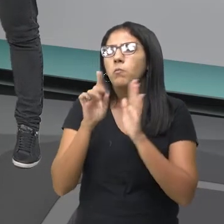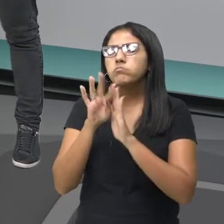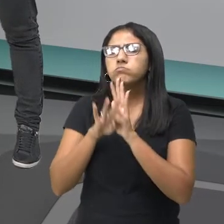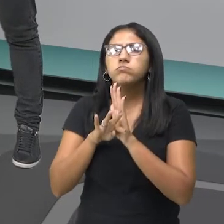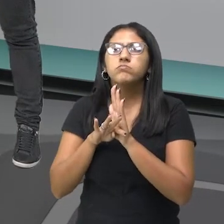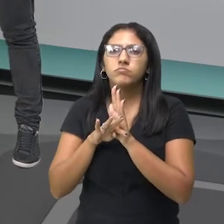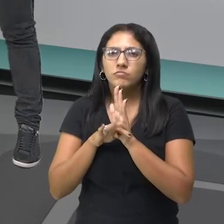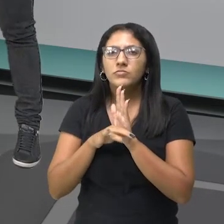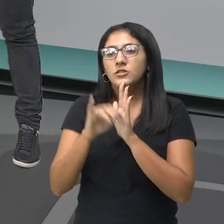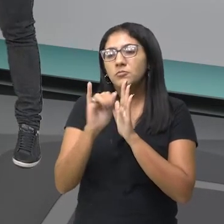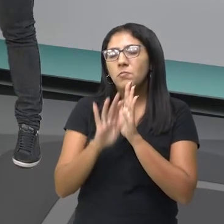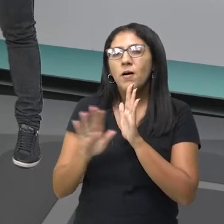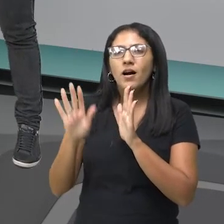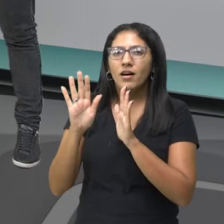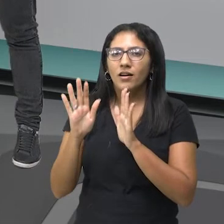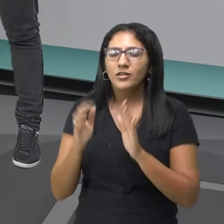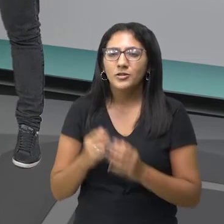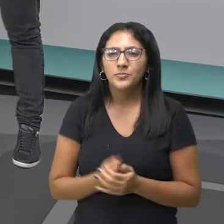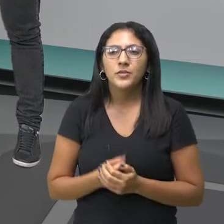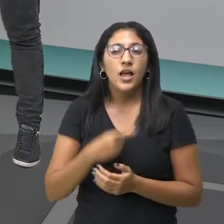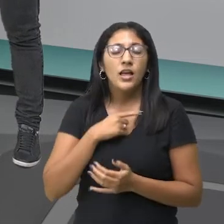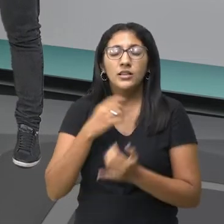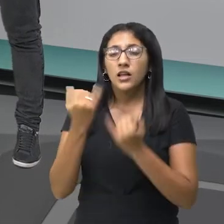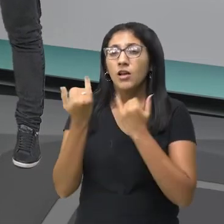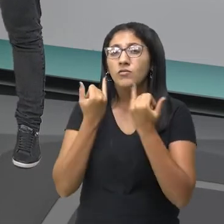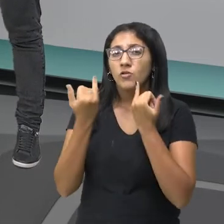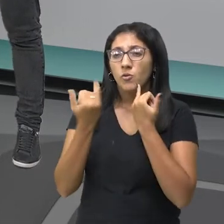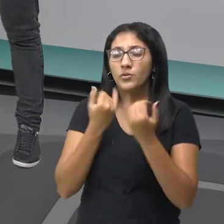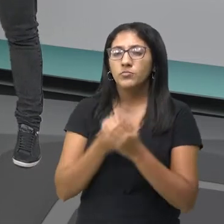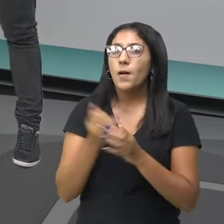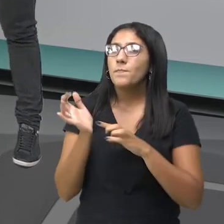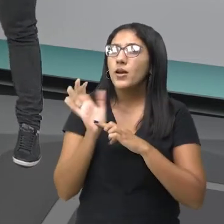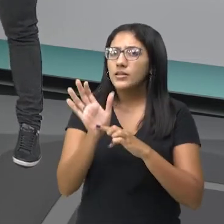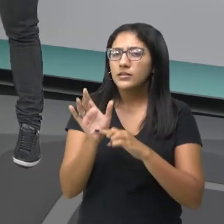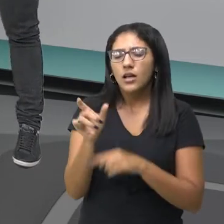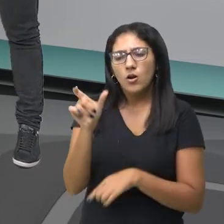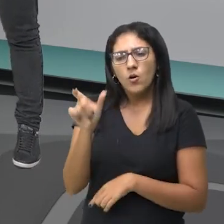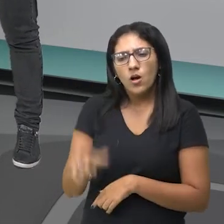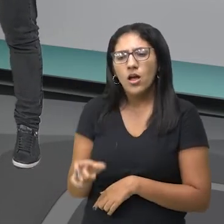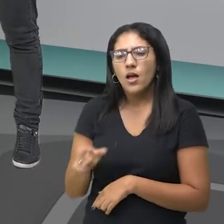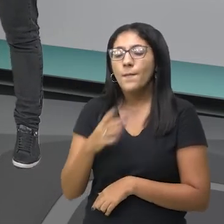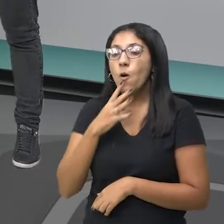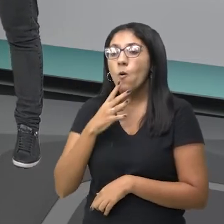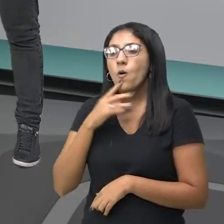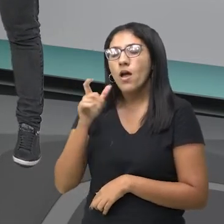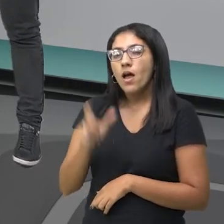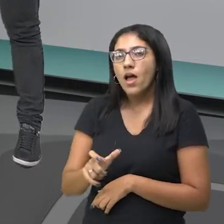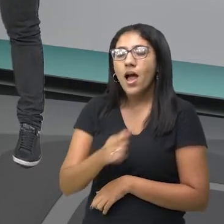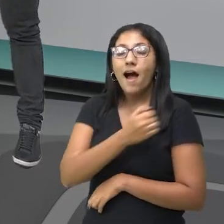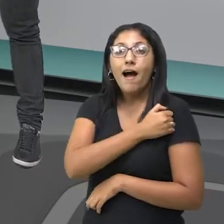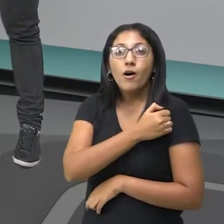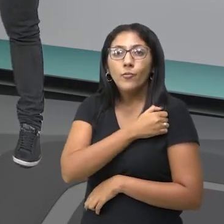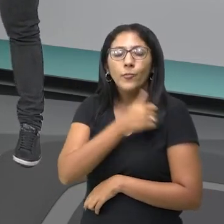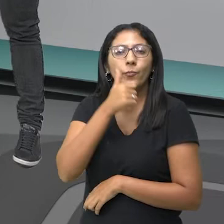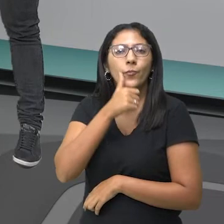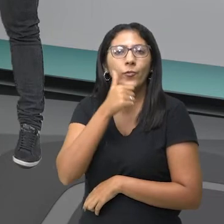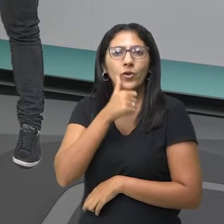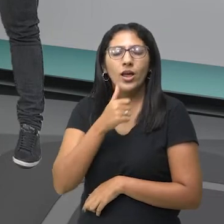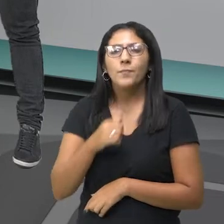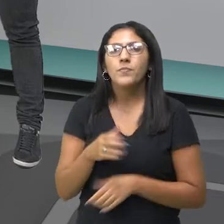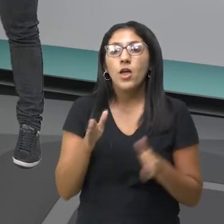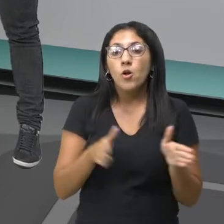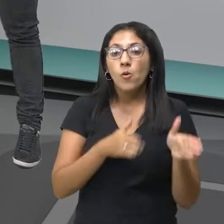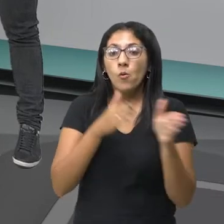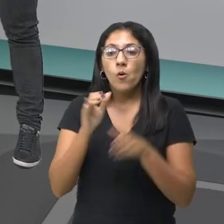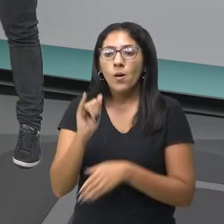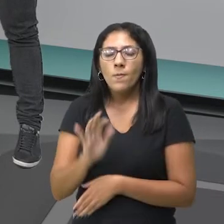que eu tenho aqui com as imagens, ok? Que trouxeram informações, mostraram quem é a estudante e que ela estava aqui na outra imagem acompanhada do